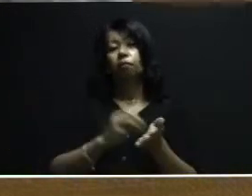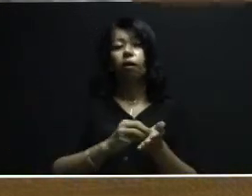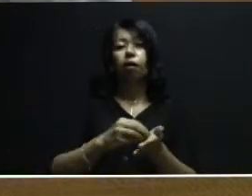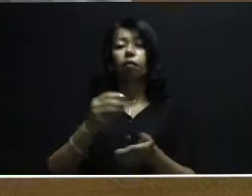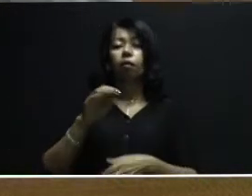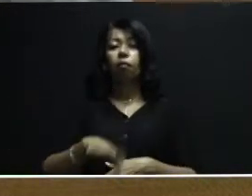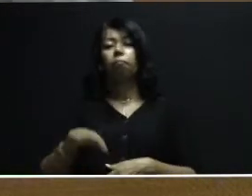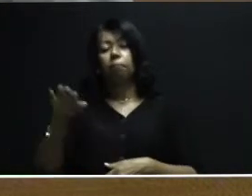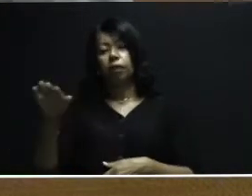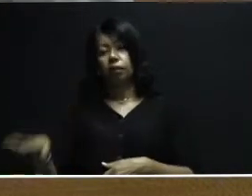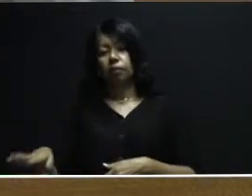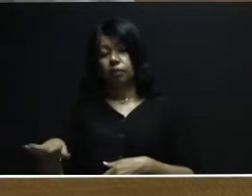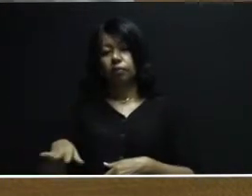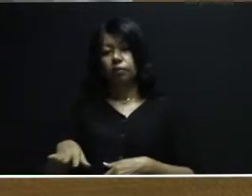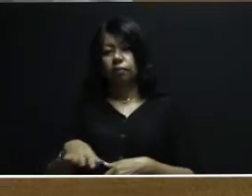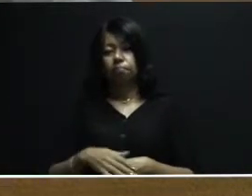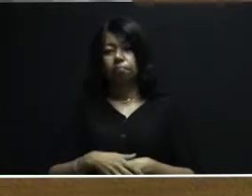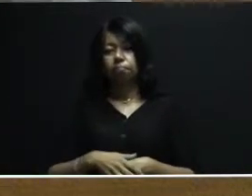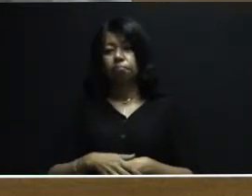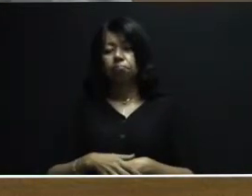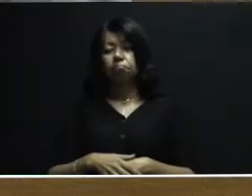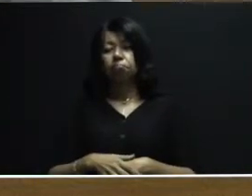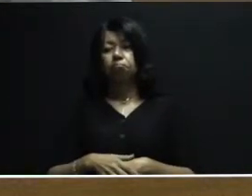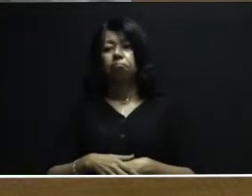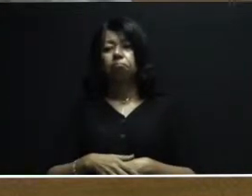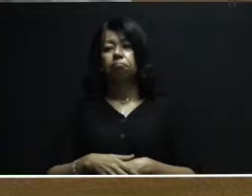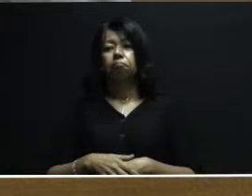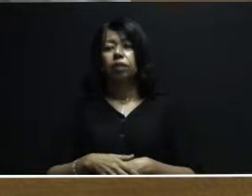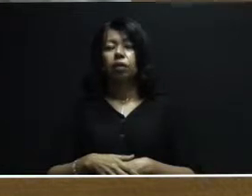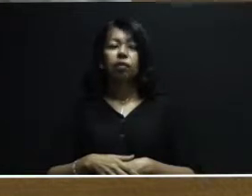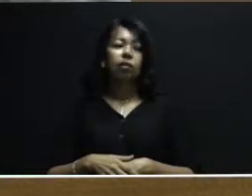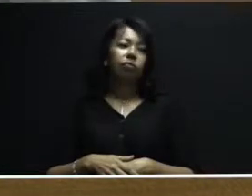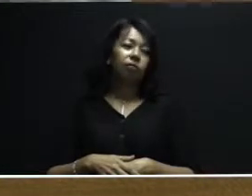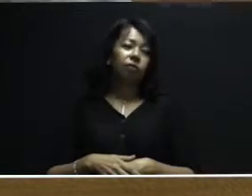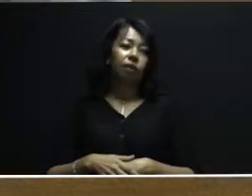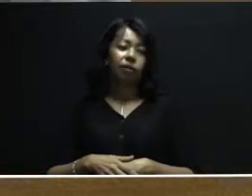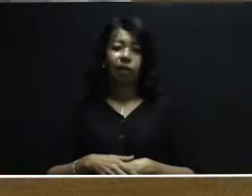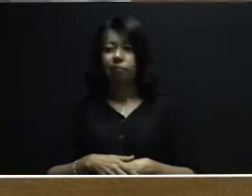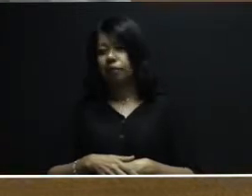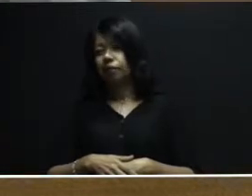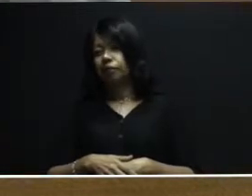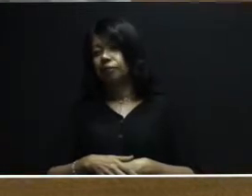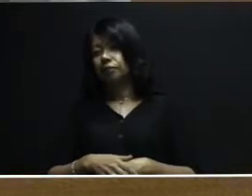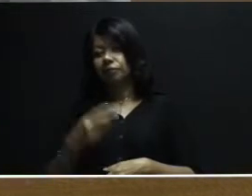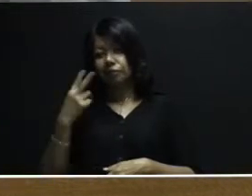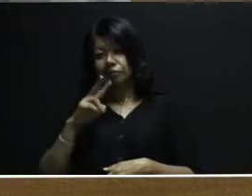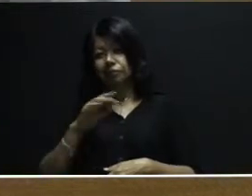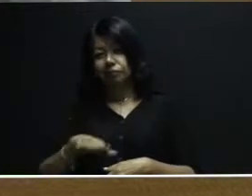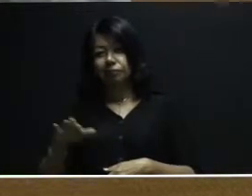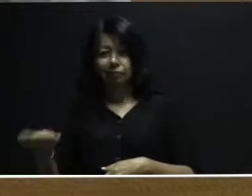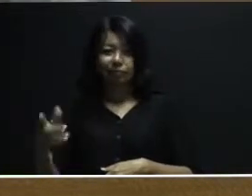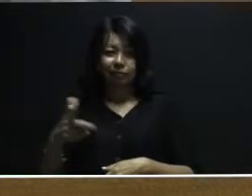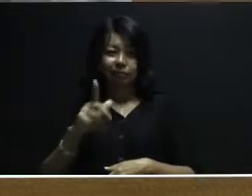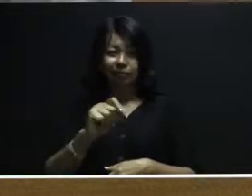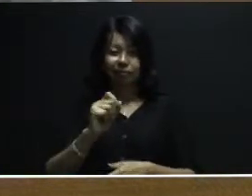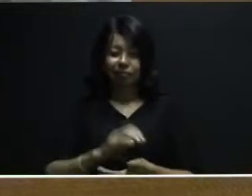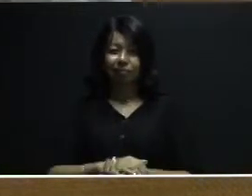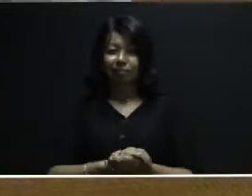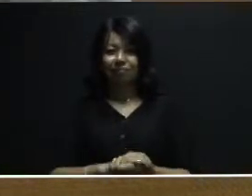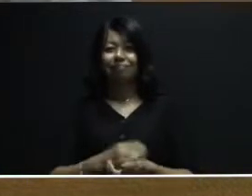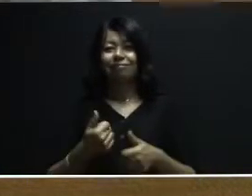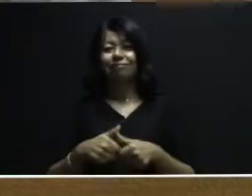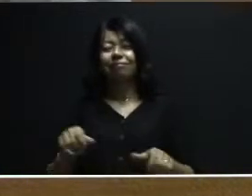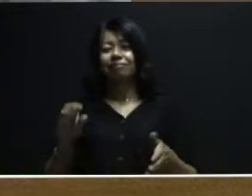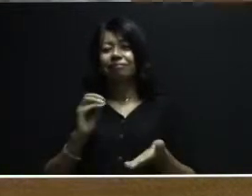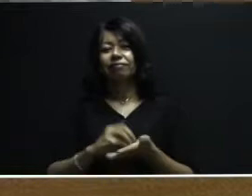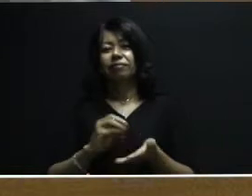criança. E é lamentavelmente nós vermos as crianças hoje estarem